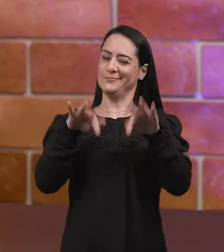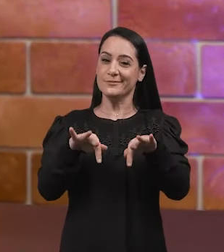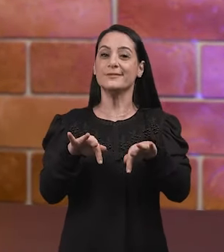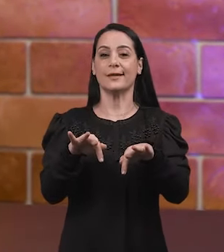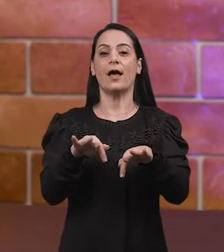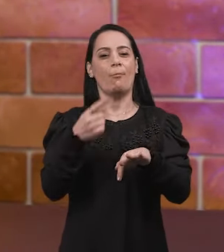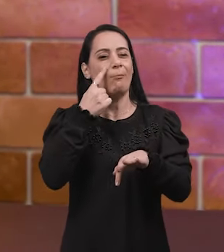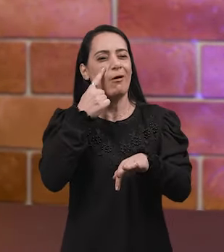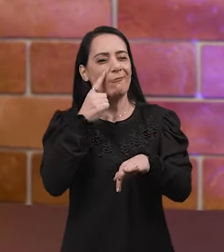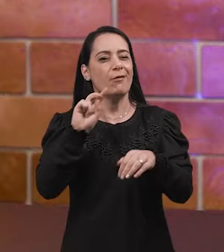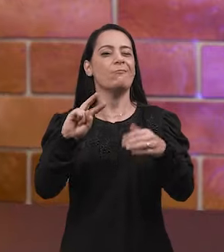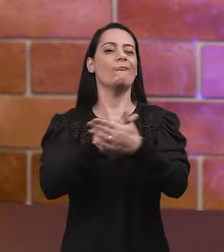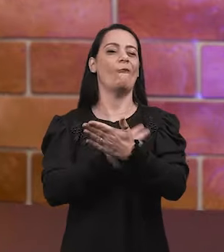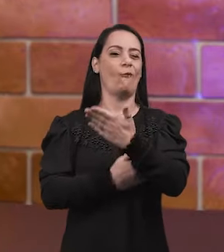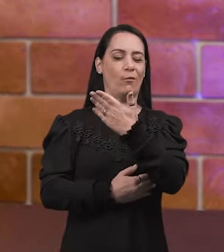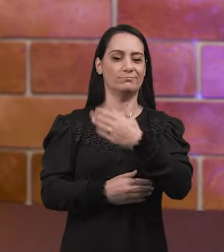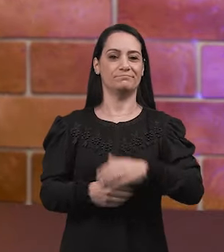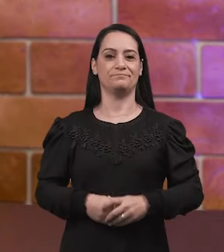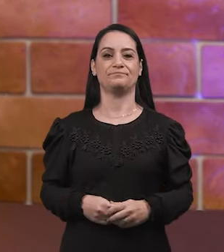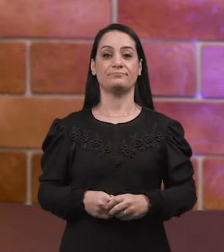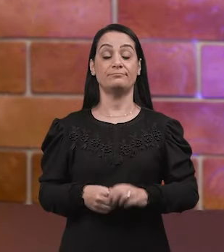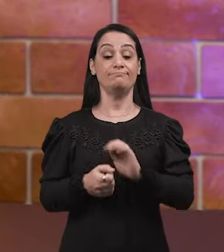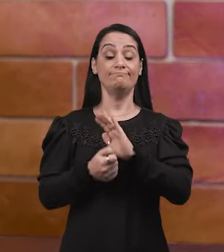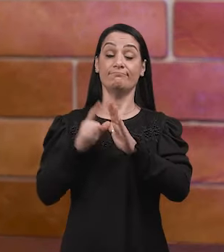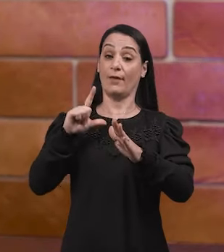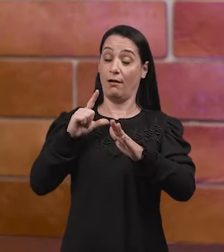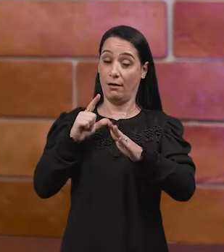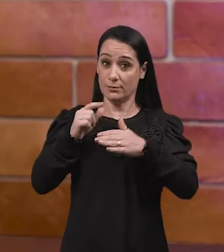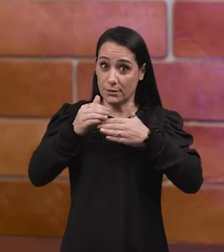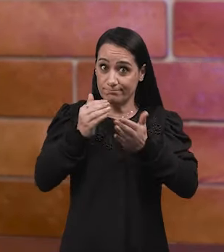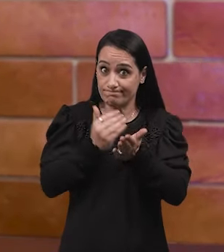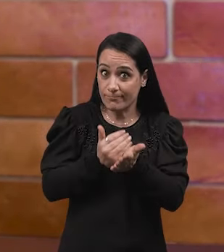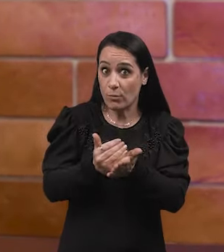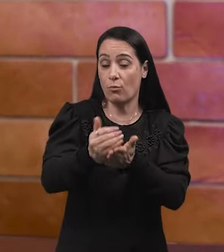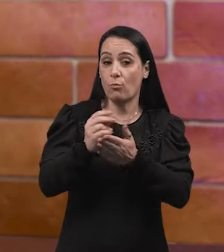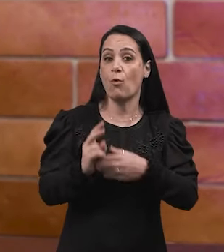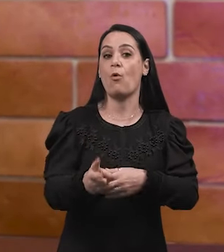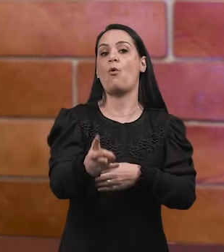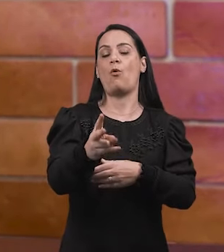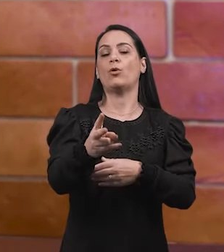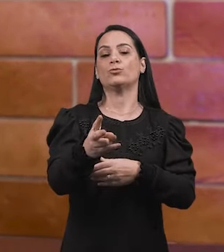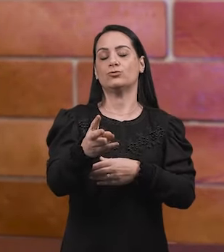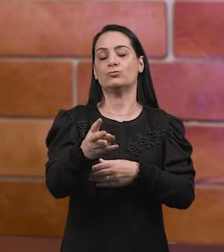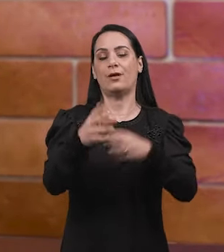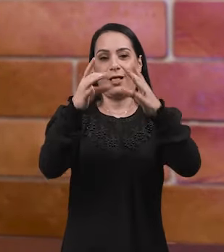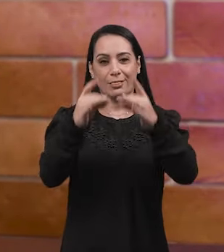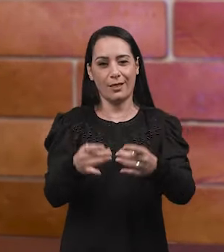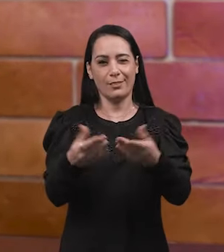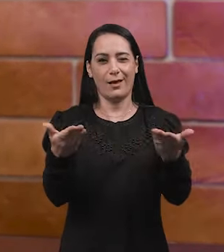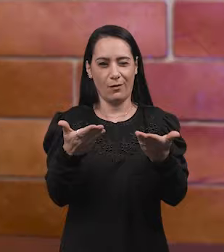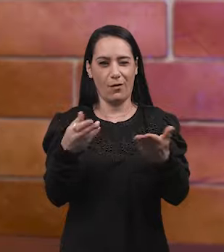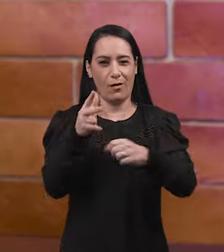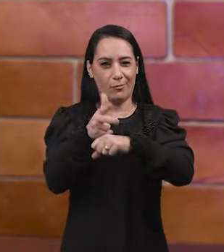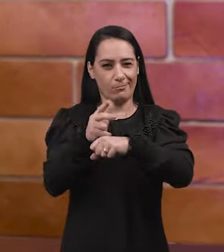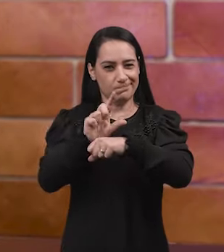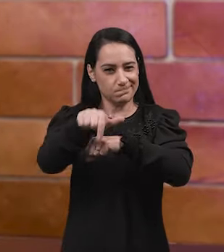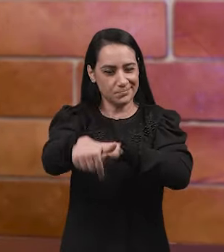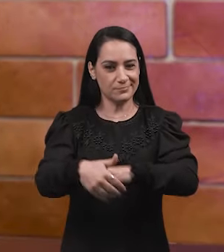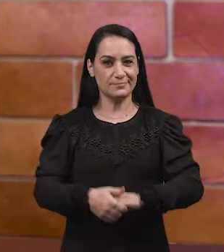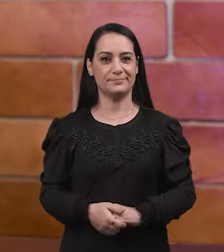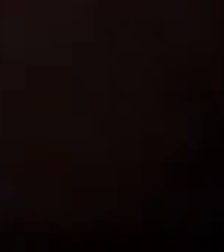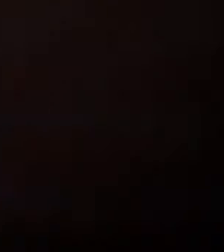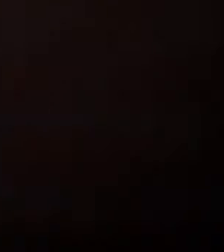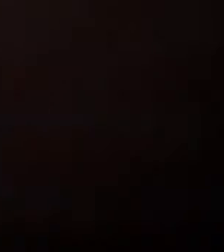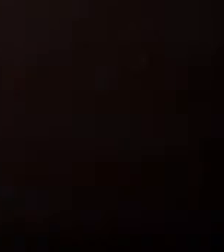vídeo para ver o que aprontamos com este nosso amigo aqui. Bom, antes de continuar a dar mais detalhes dele, roda a vinheta,